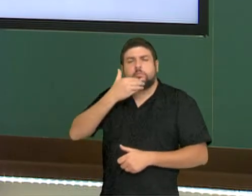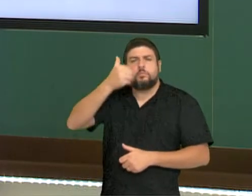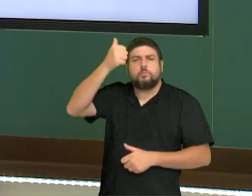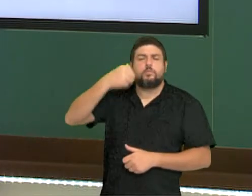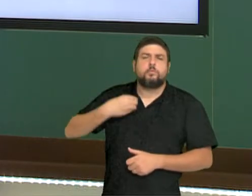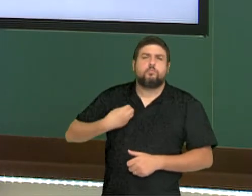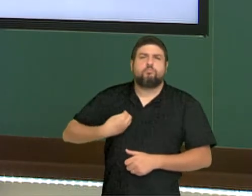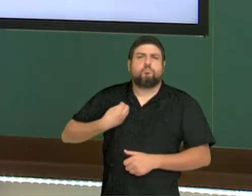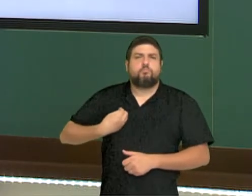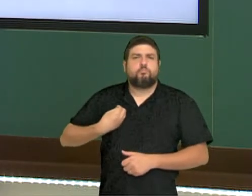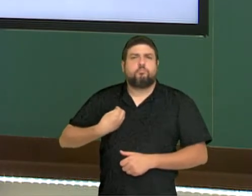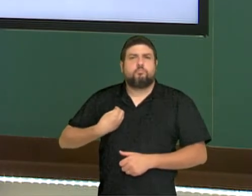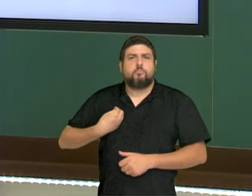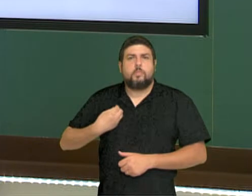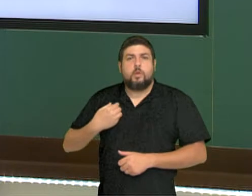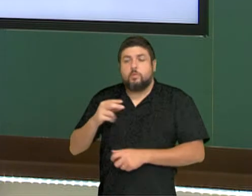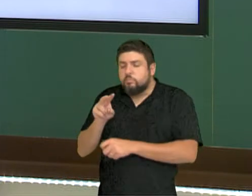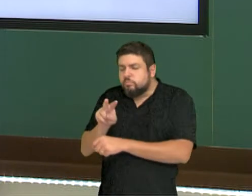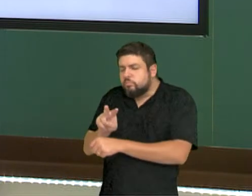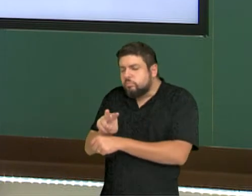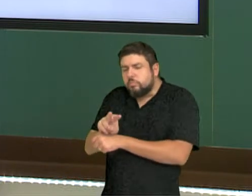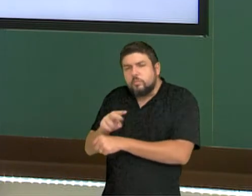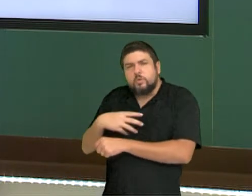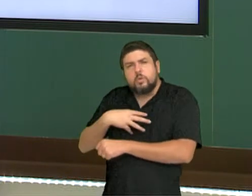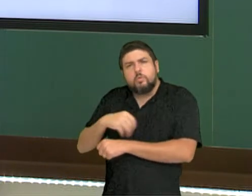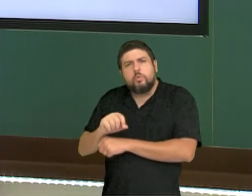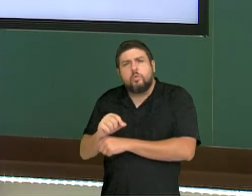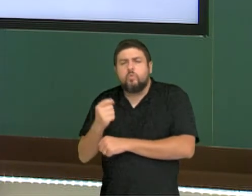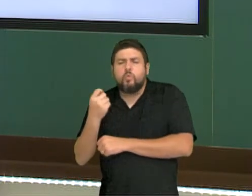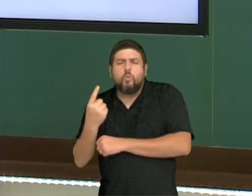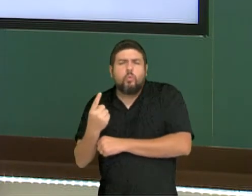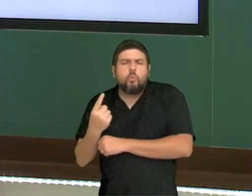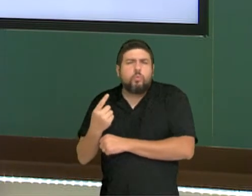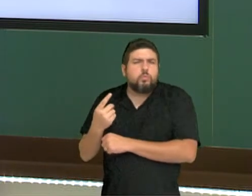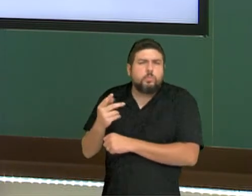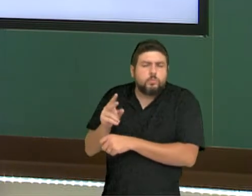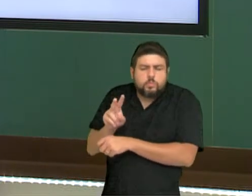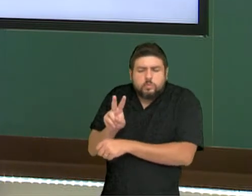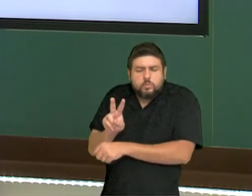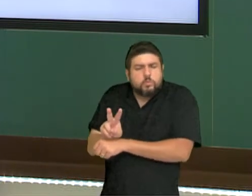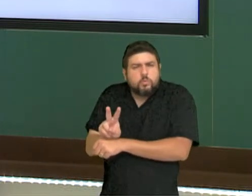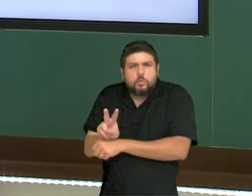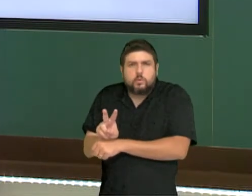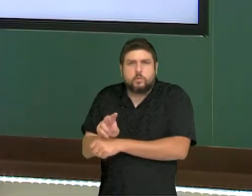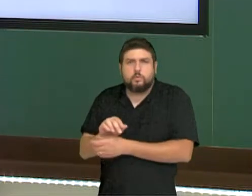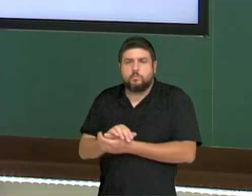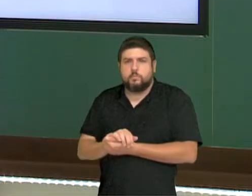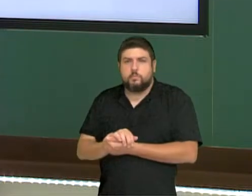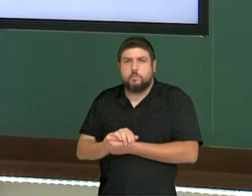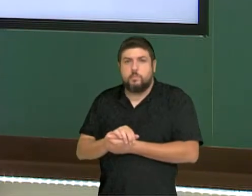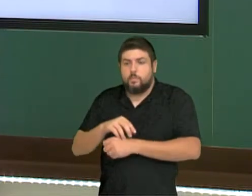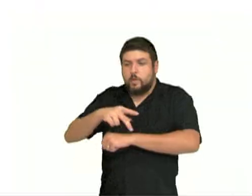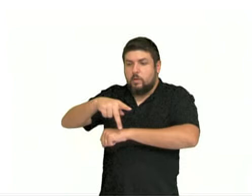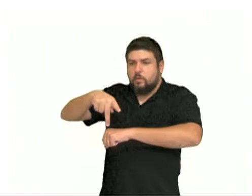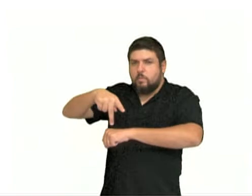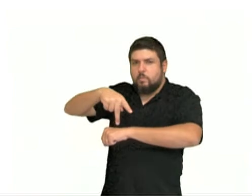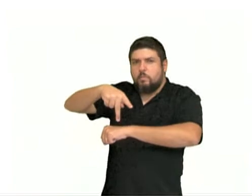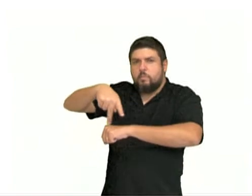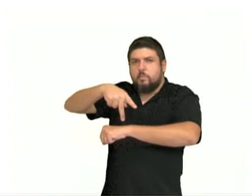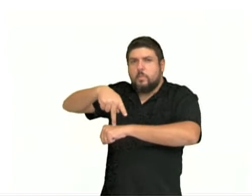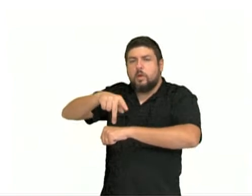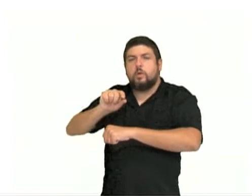daí eles podem dar mais oportunidade para os filhos né dar uma qualidade de vida melhor por isso os países desenvolvidos